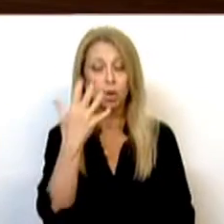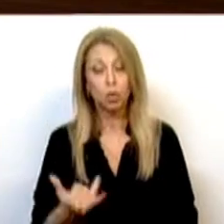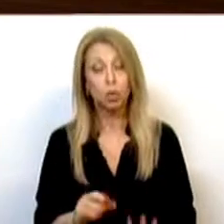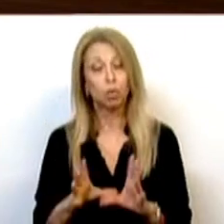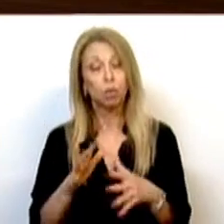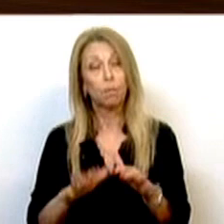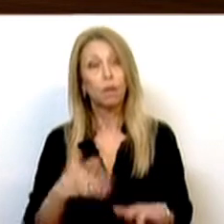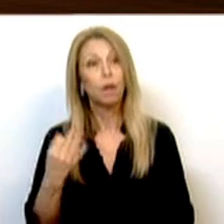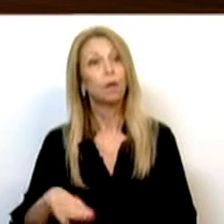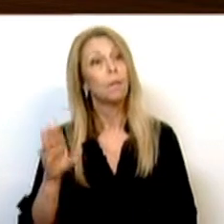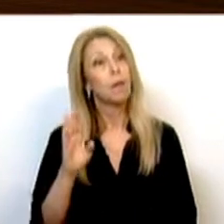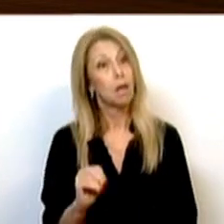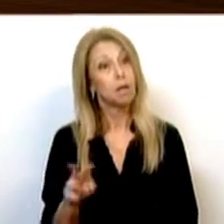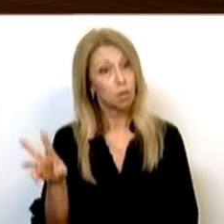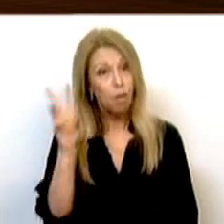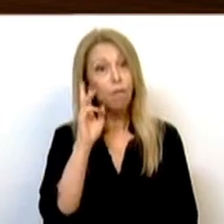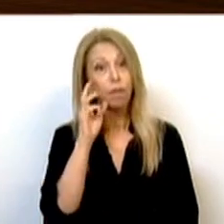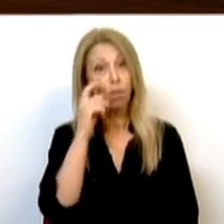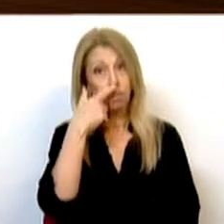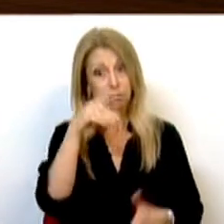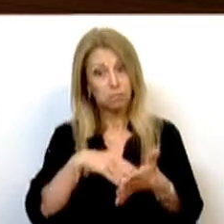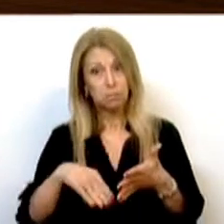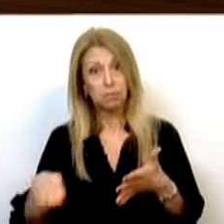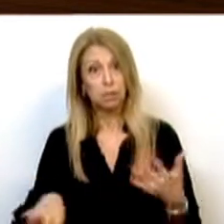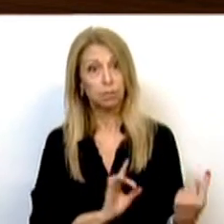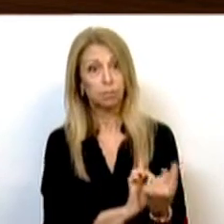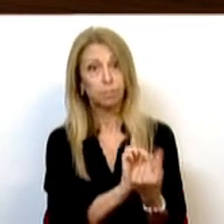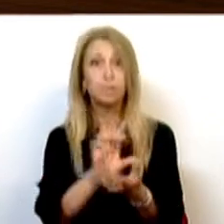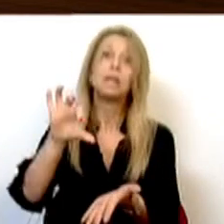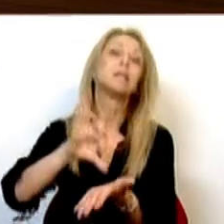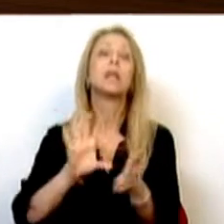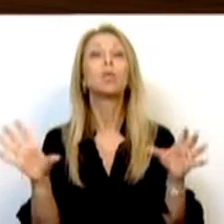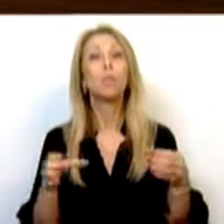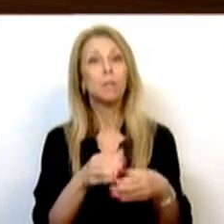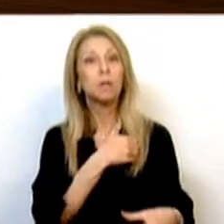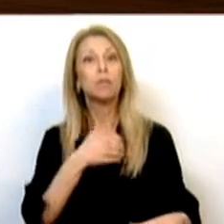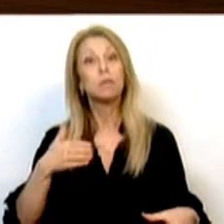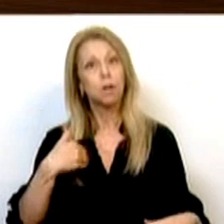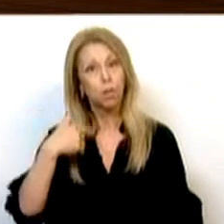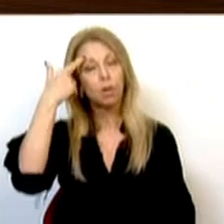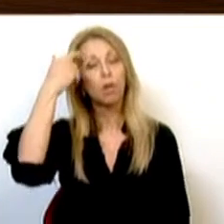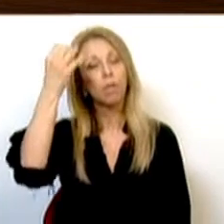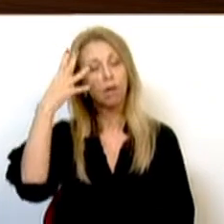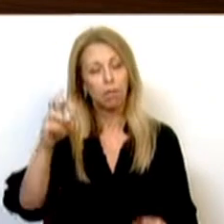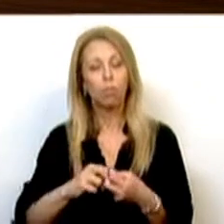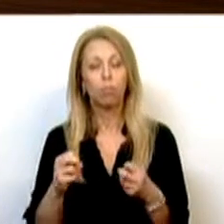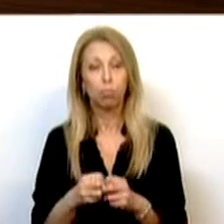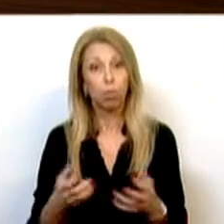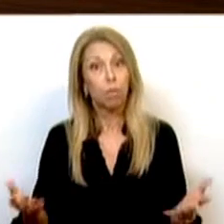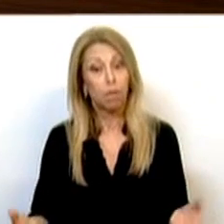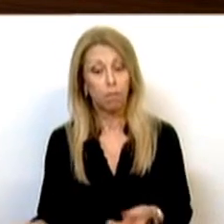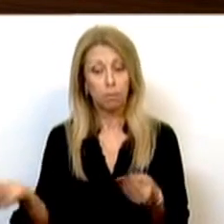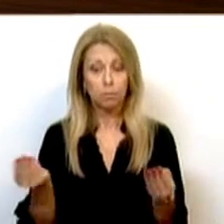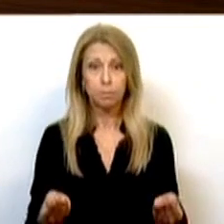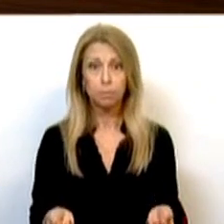Socialista ouviu estas peticionárias em sede de Comissão de Saúde, compreendeu o problema e